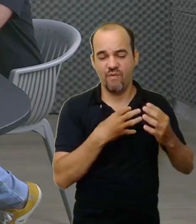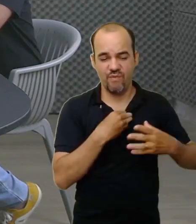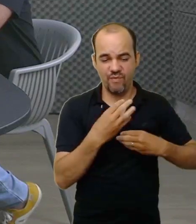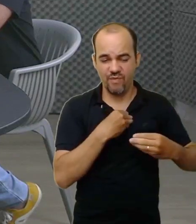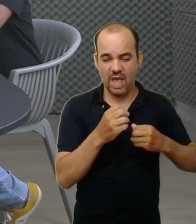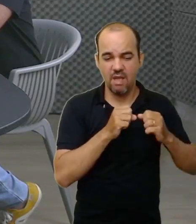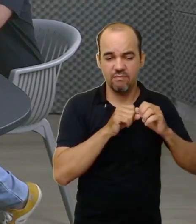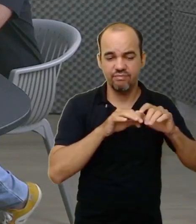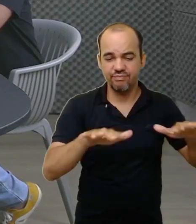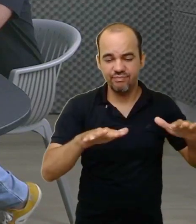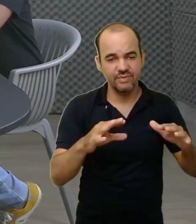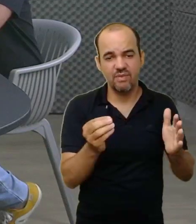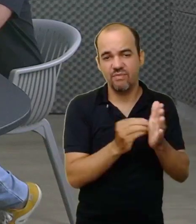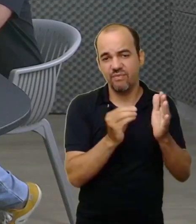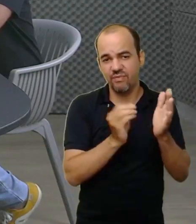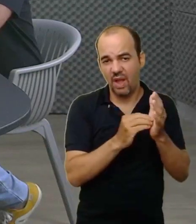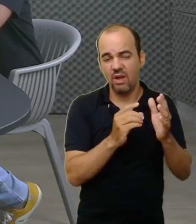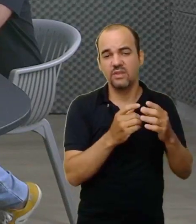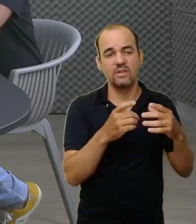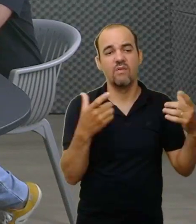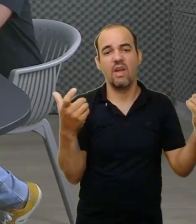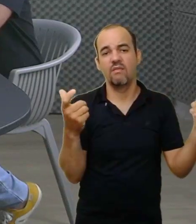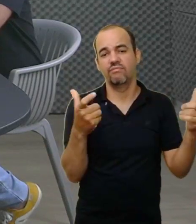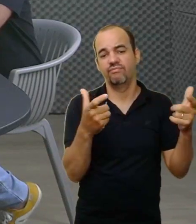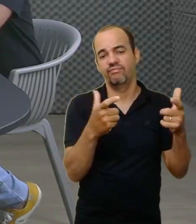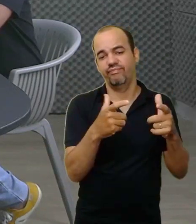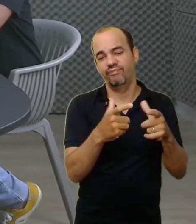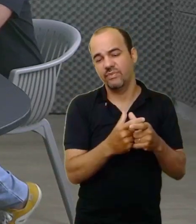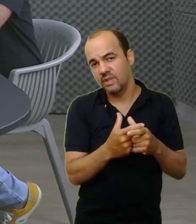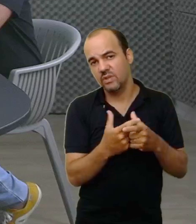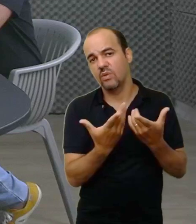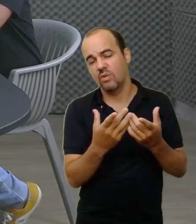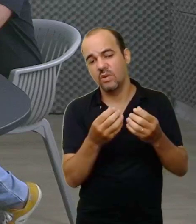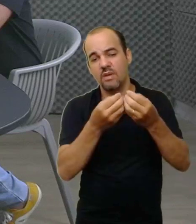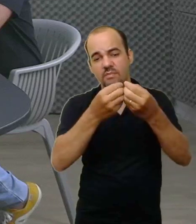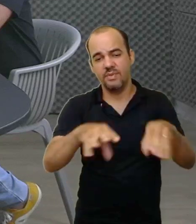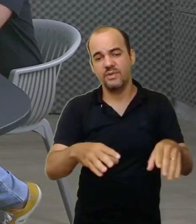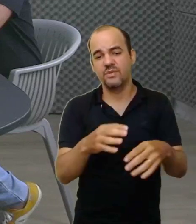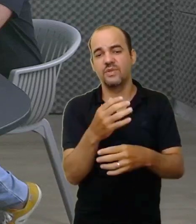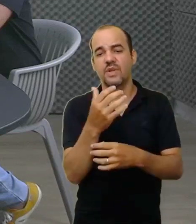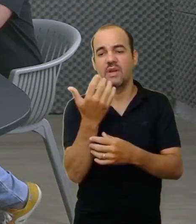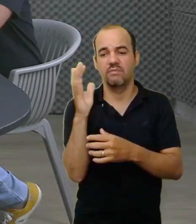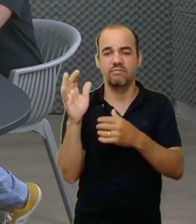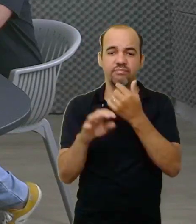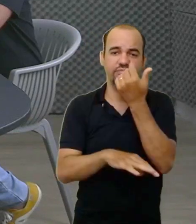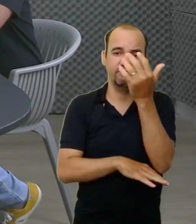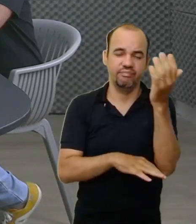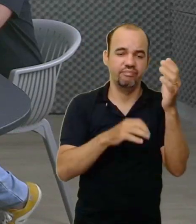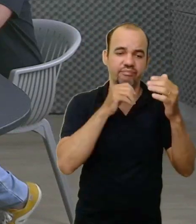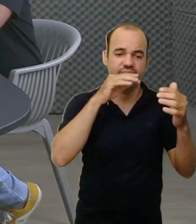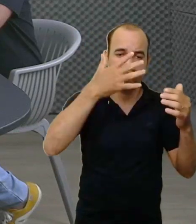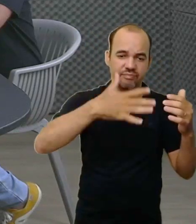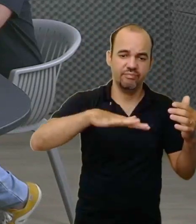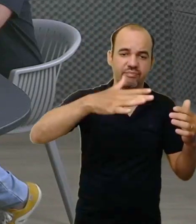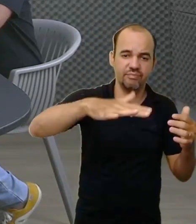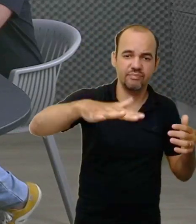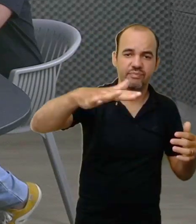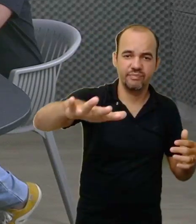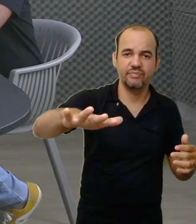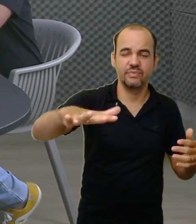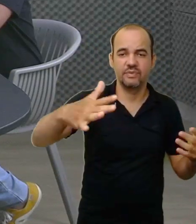e a gente Sim. acaba diminuindo os recursos, Sim. né? E, para além disso, né, que é o que a gente também, um dos